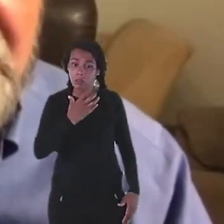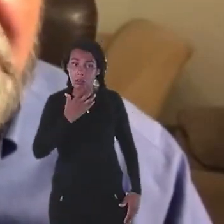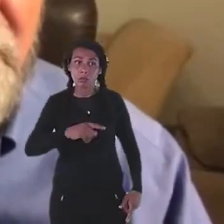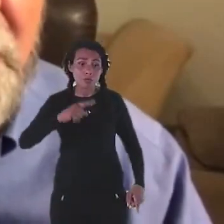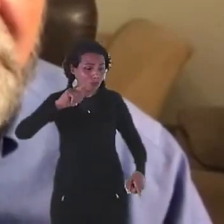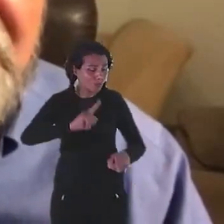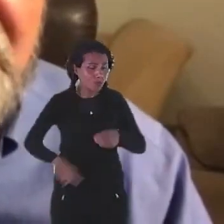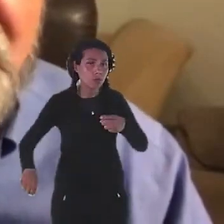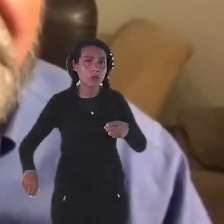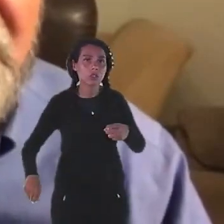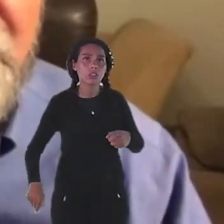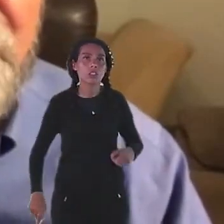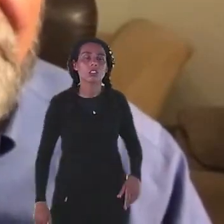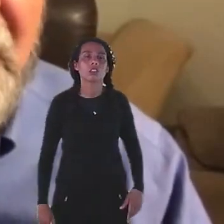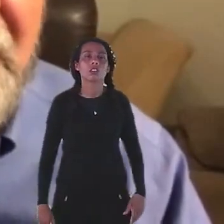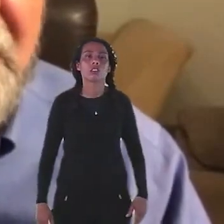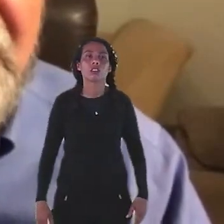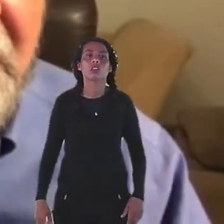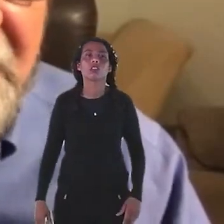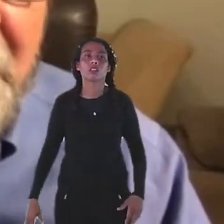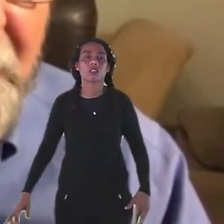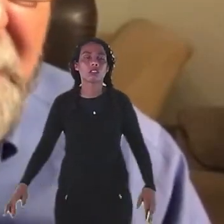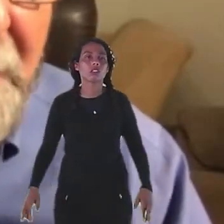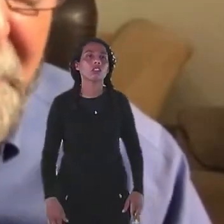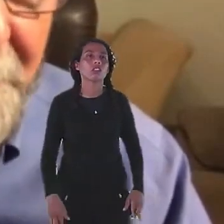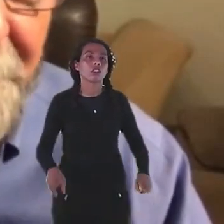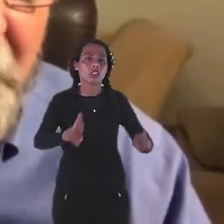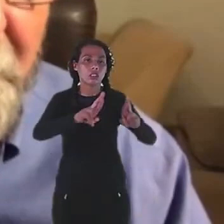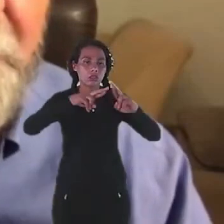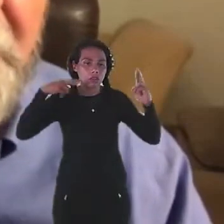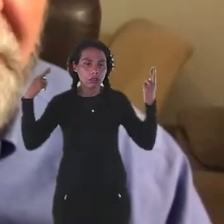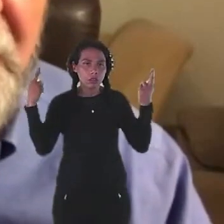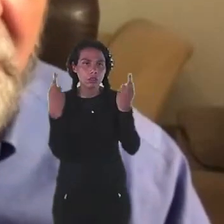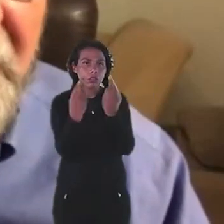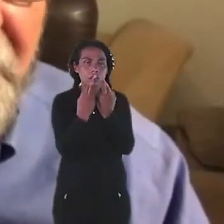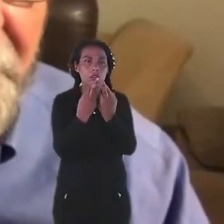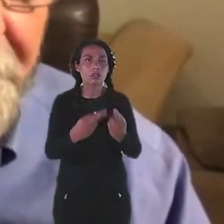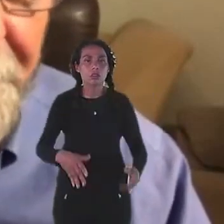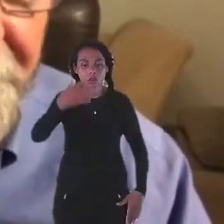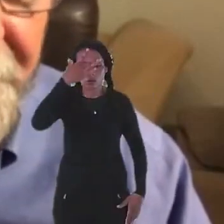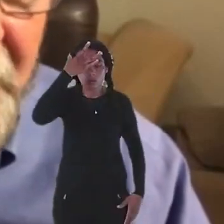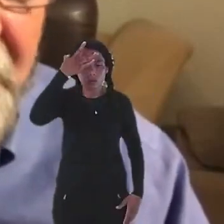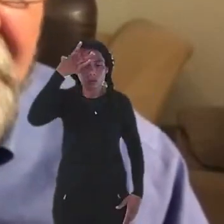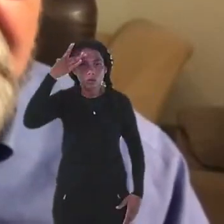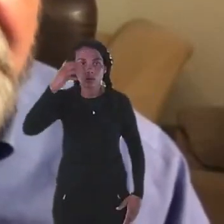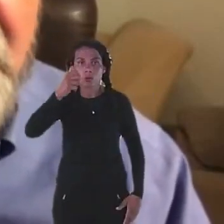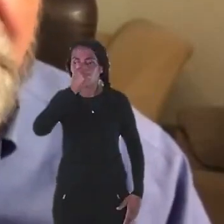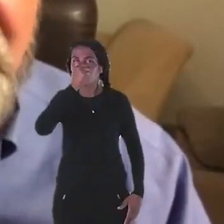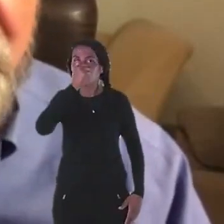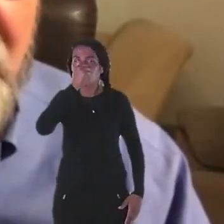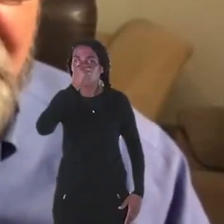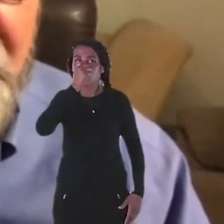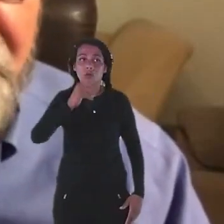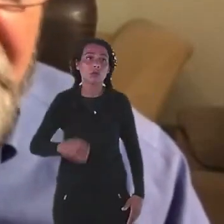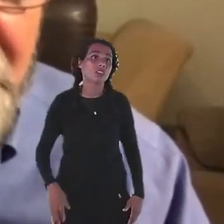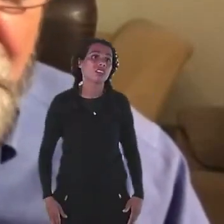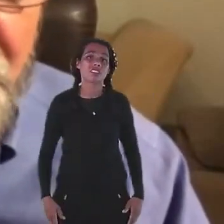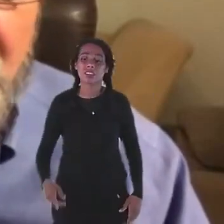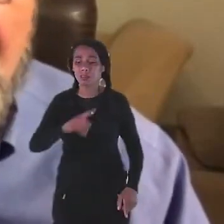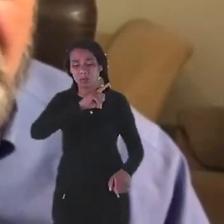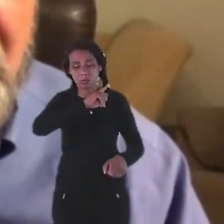tipo de reuniões que nós fazíamos sociais antes da pandemia, principalmente aqui no Brasil, né? Porque nós